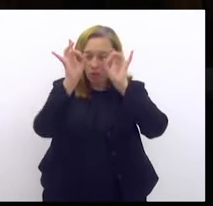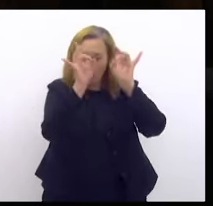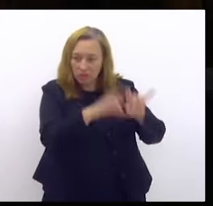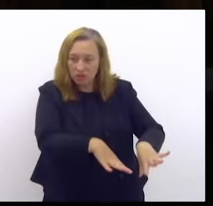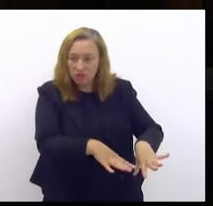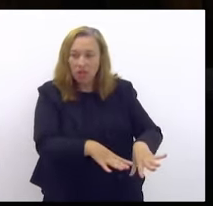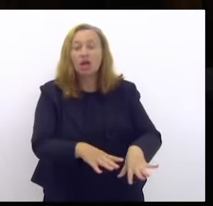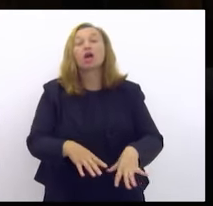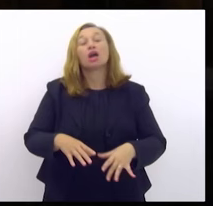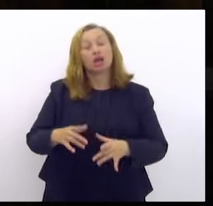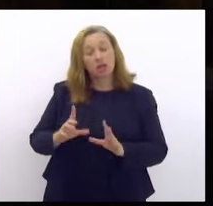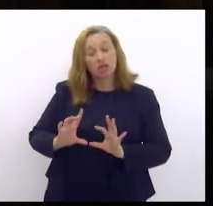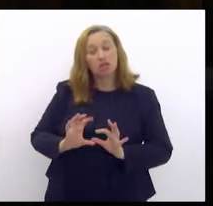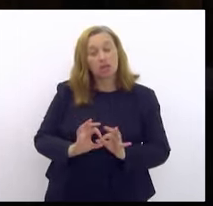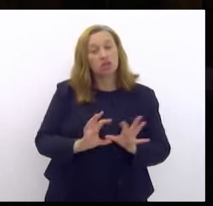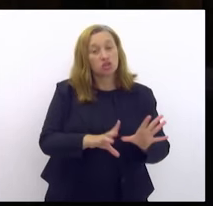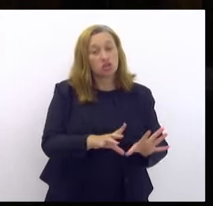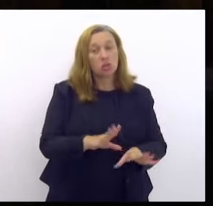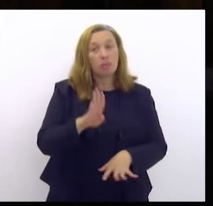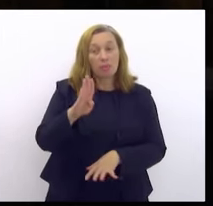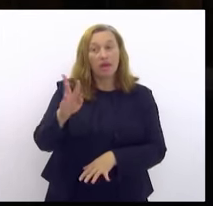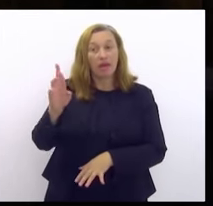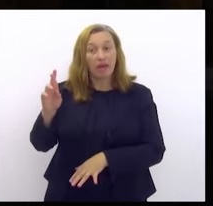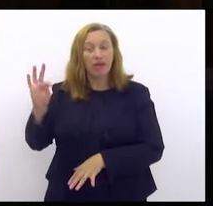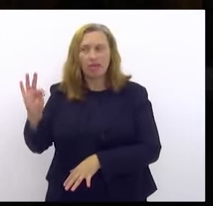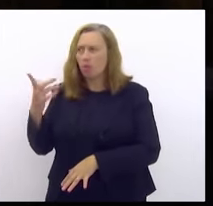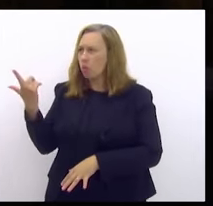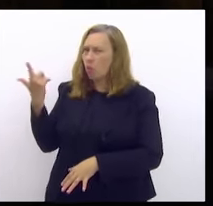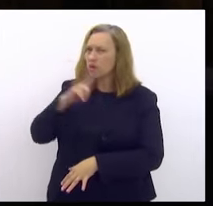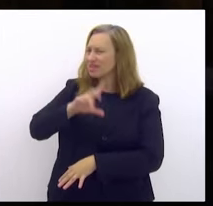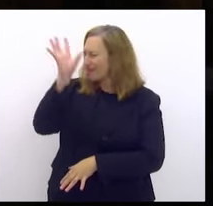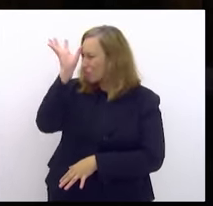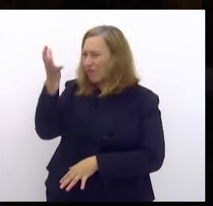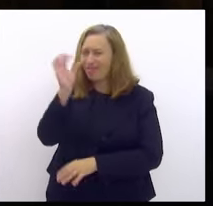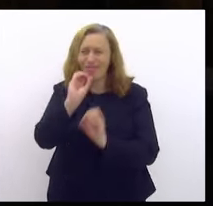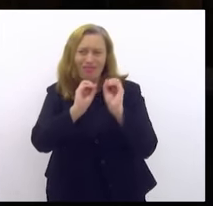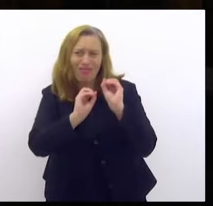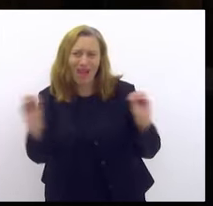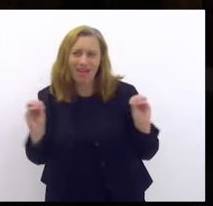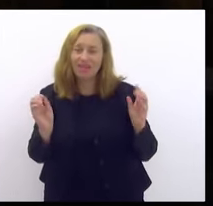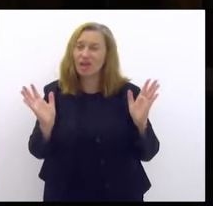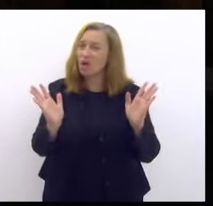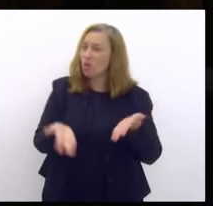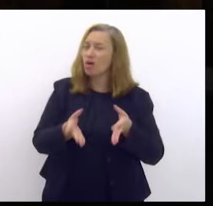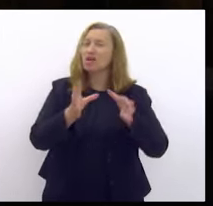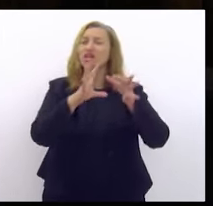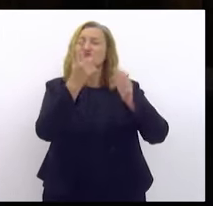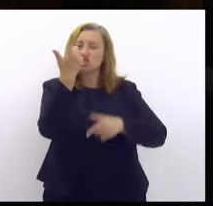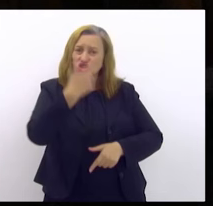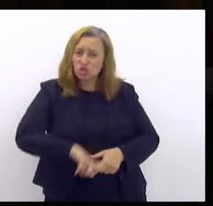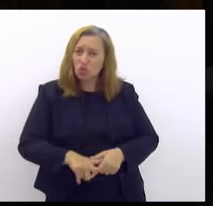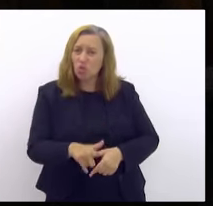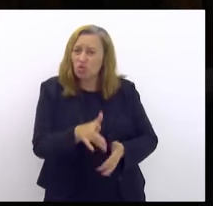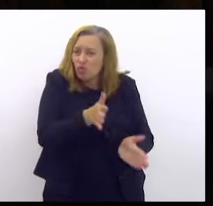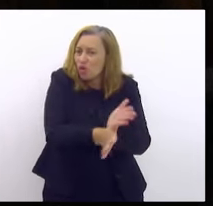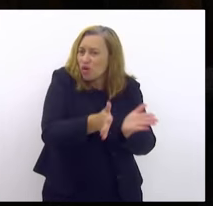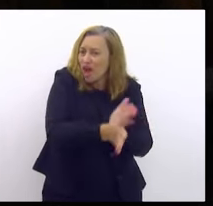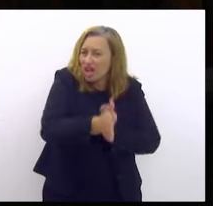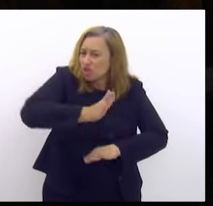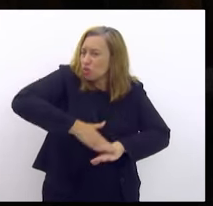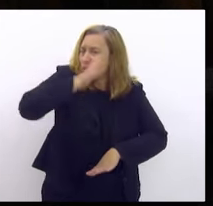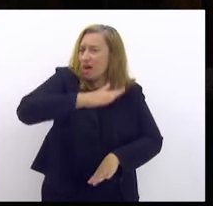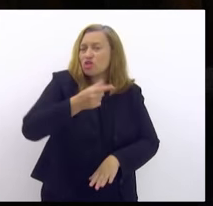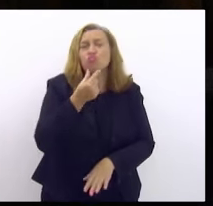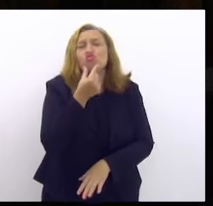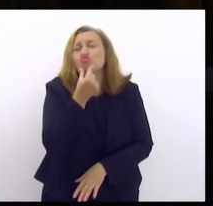Ele deixou essa herança maldita do BRT que não consegue resolver. E agora ele vai deixar mais uma herança maldita para os seus